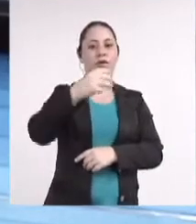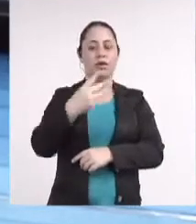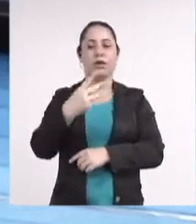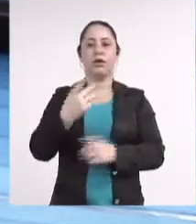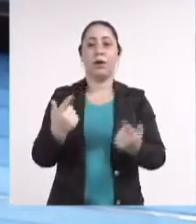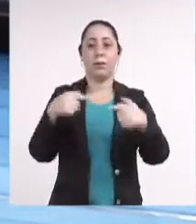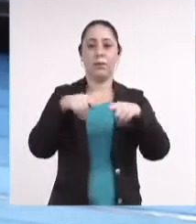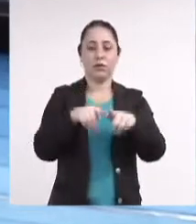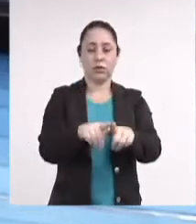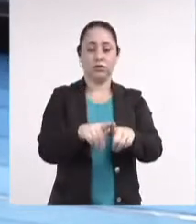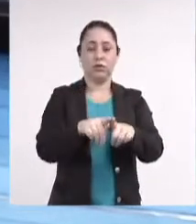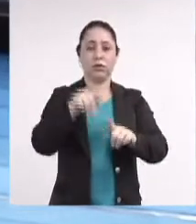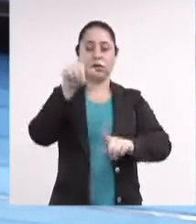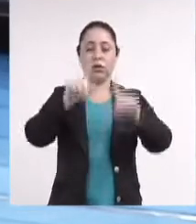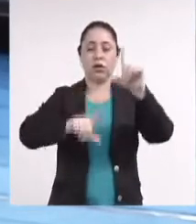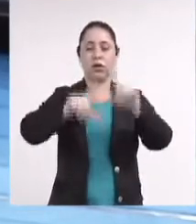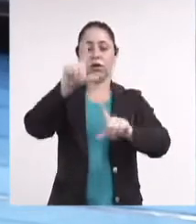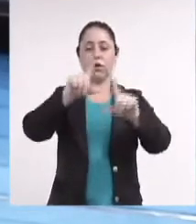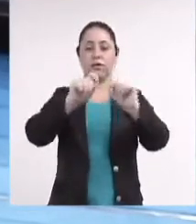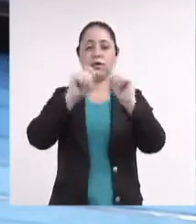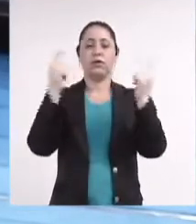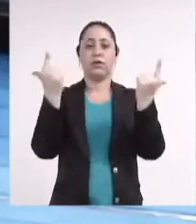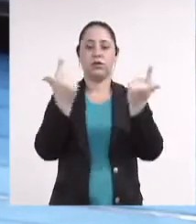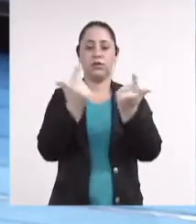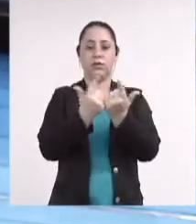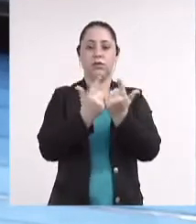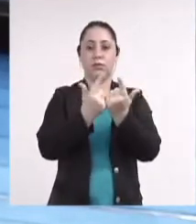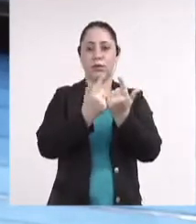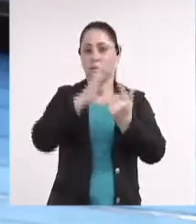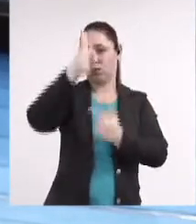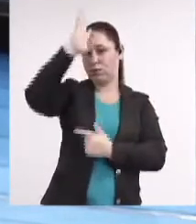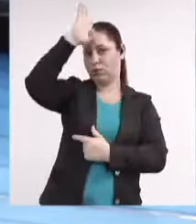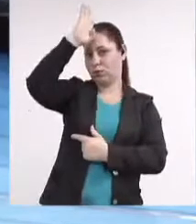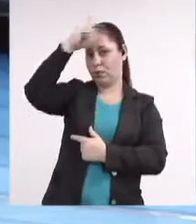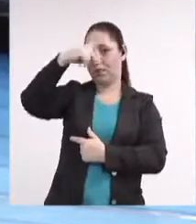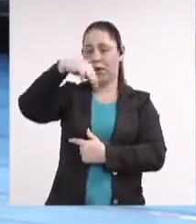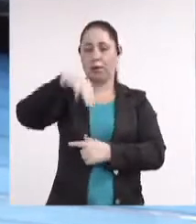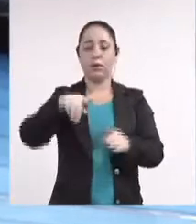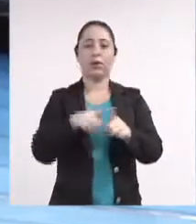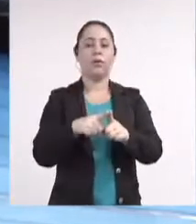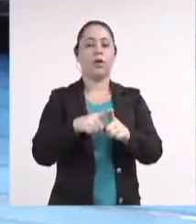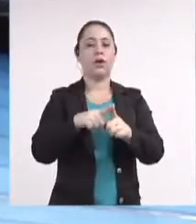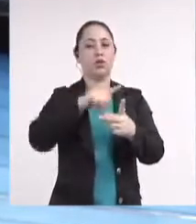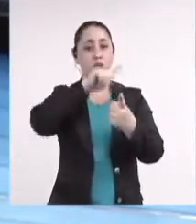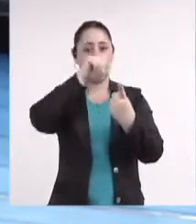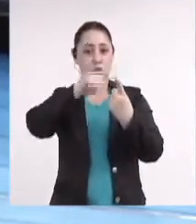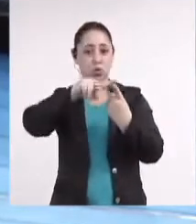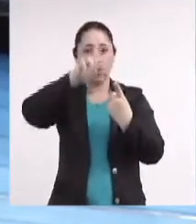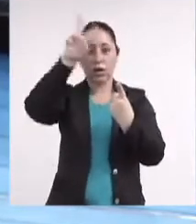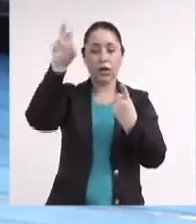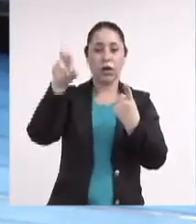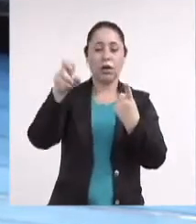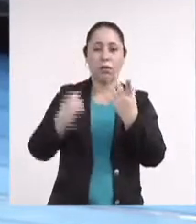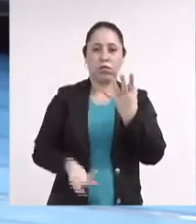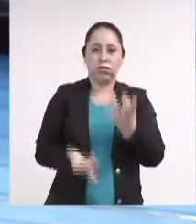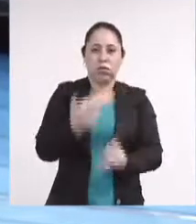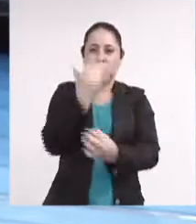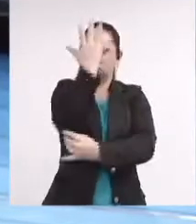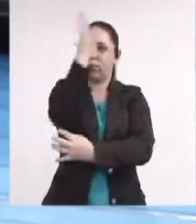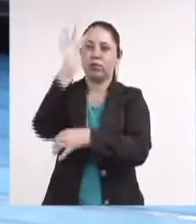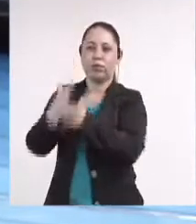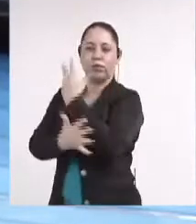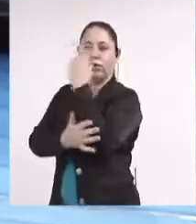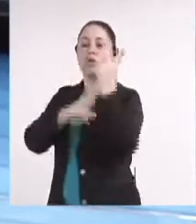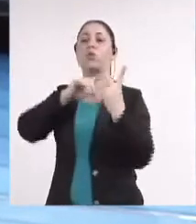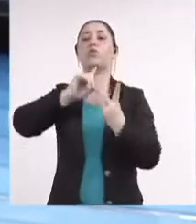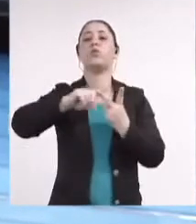parceria da TV Alemes com o Corpo de Bombeiros Militar, tratando de dois assuntos diferentes. Um deles sobre incêndios florestais